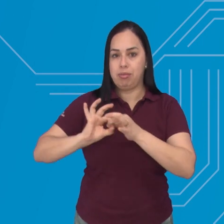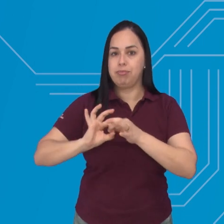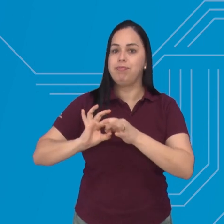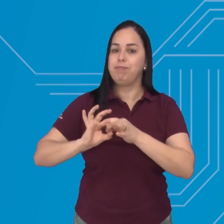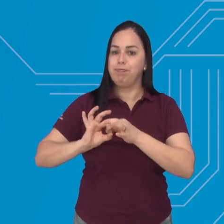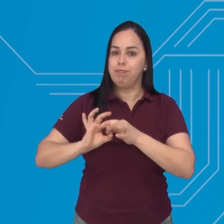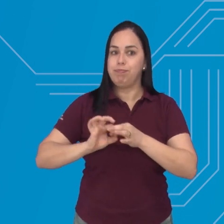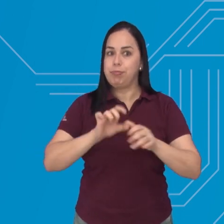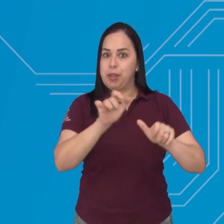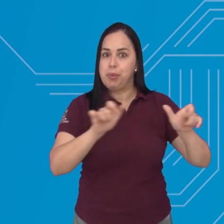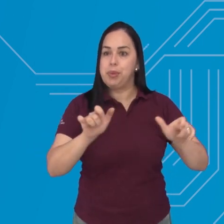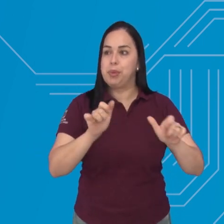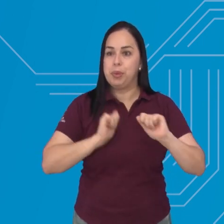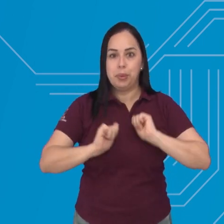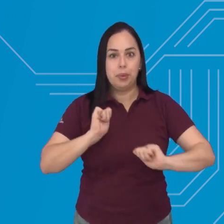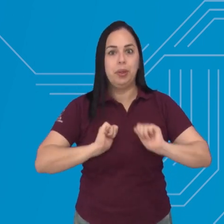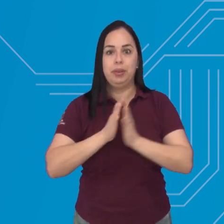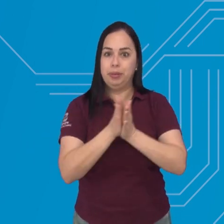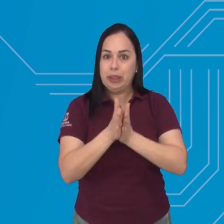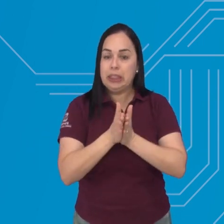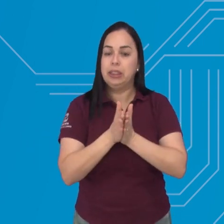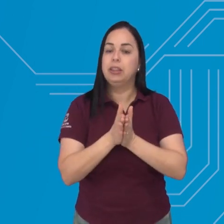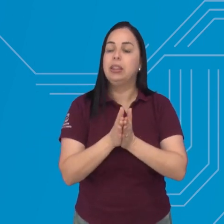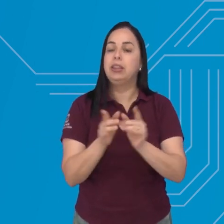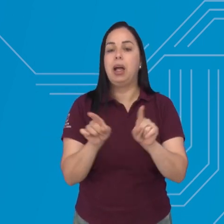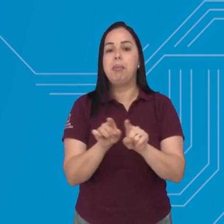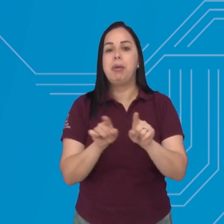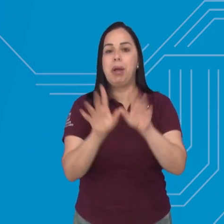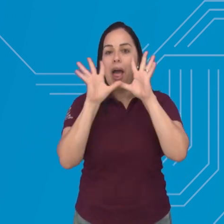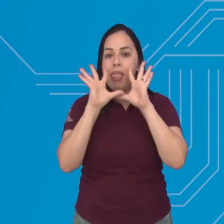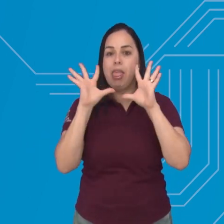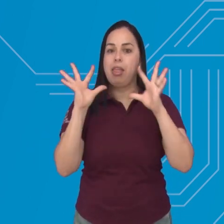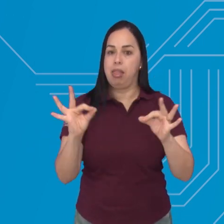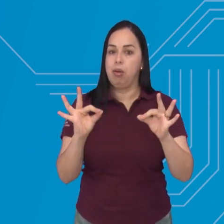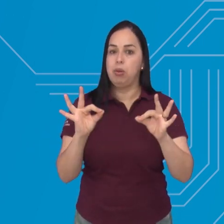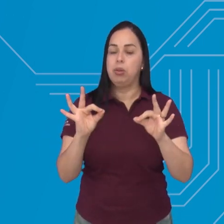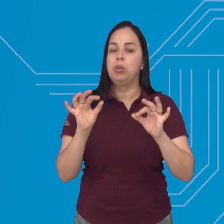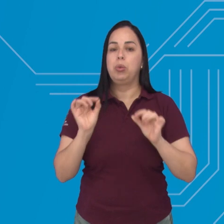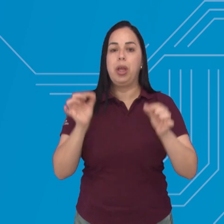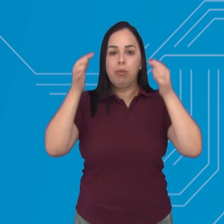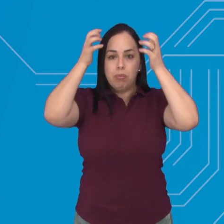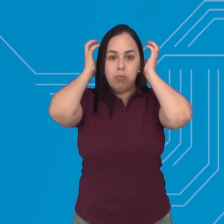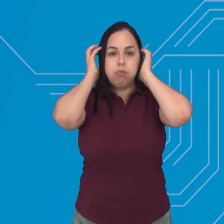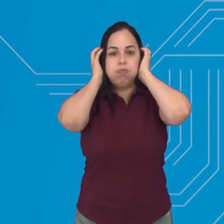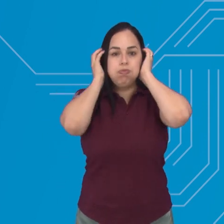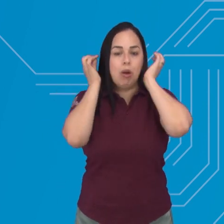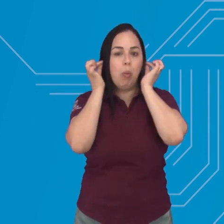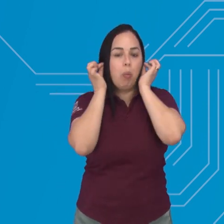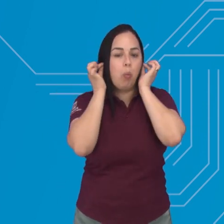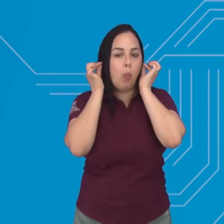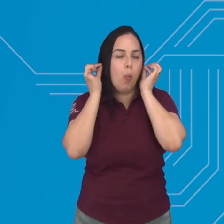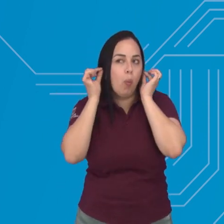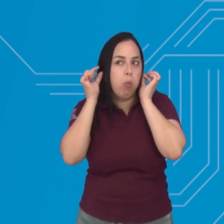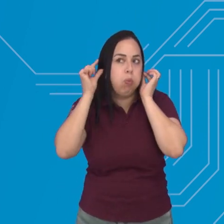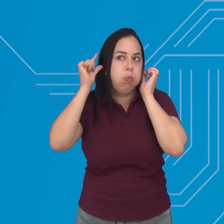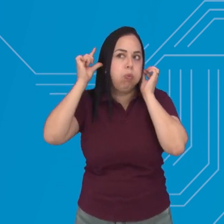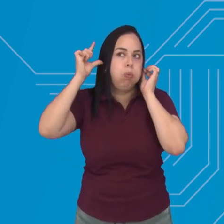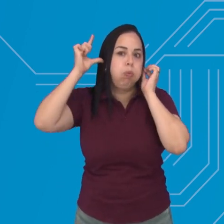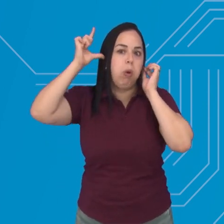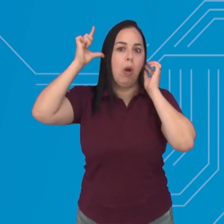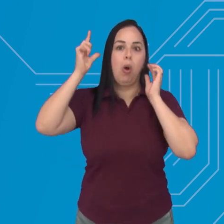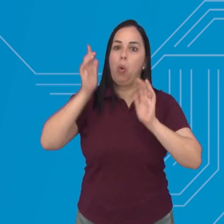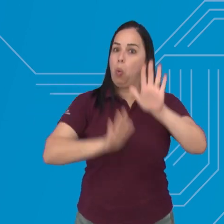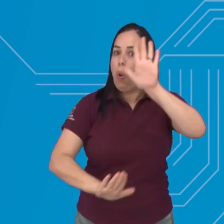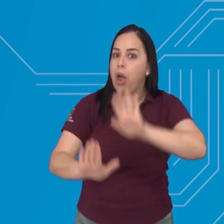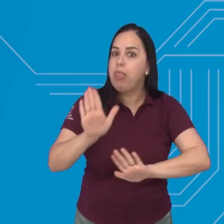unificado. Mexeu com a expectativa de muita gente, viu? E também vamos fazer um alerta sobre o uso dos fones de ouvido. Cuidado para que o